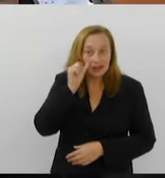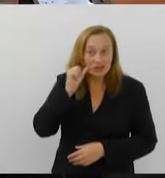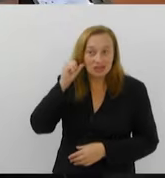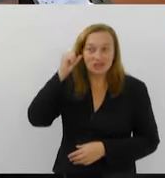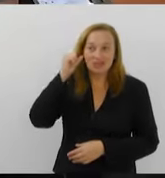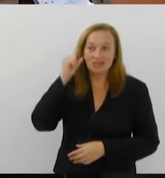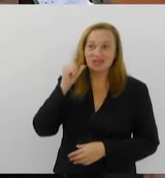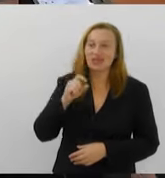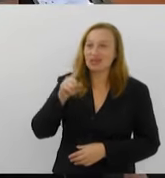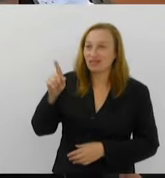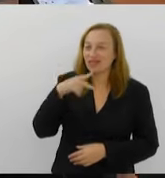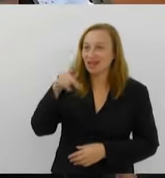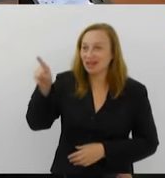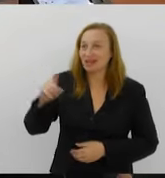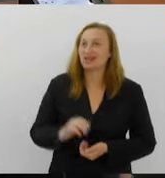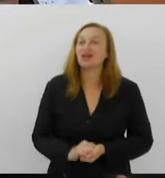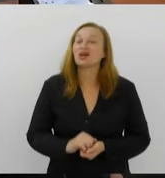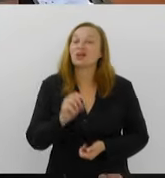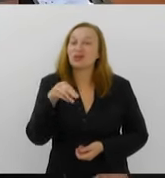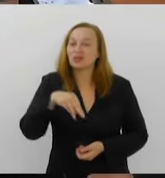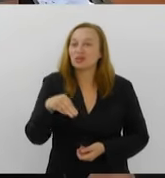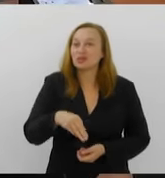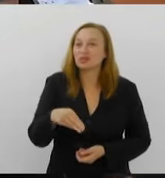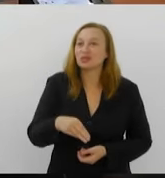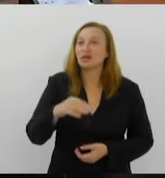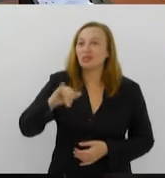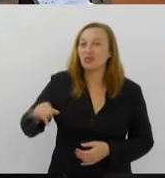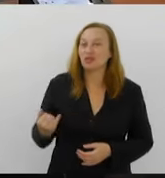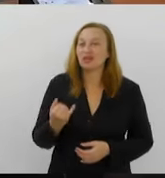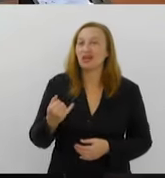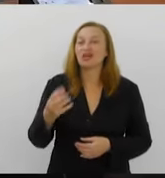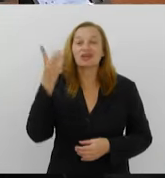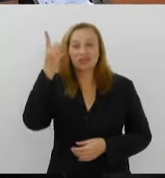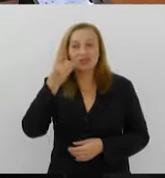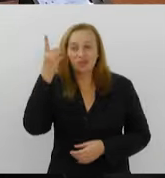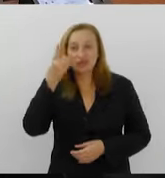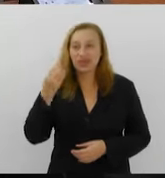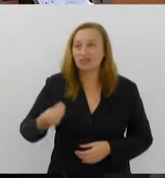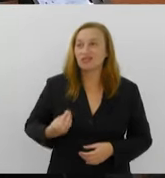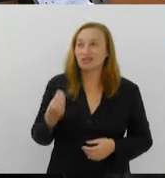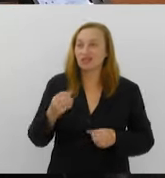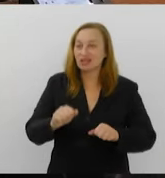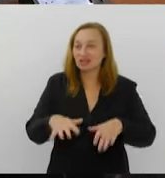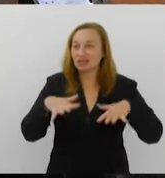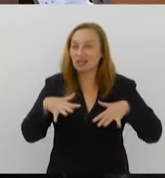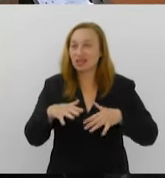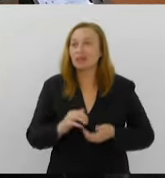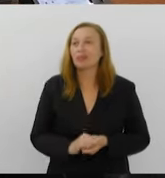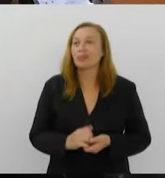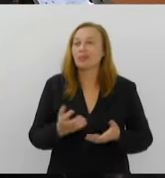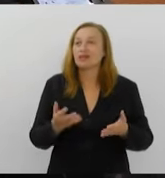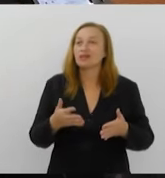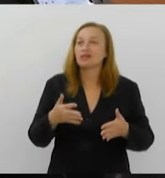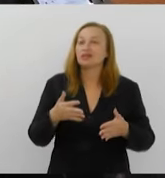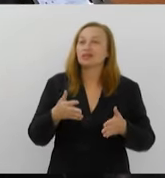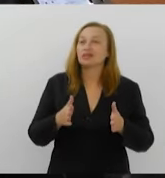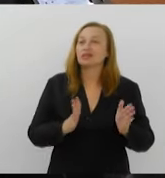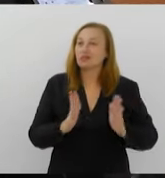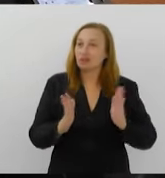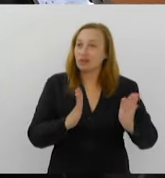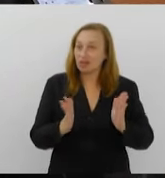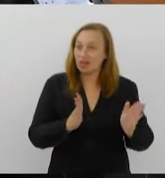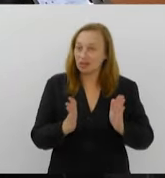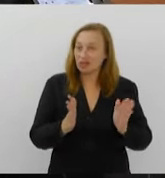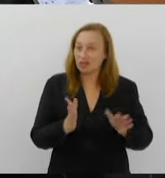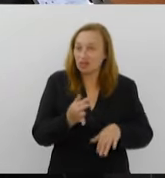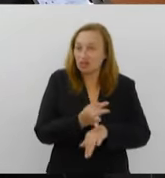Malafaia. Boarito, um minuto só, gostaria de aproveitar os deputados que ainda se fazem presente. A gente está entrando no recesso parlamentar no